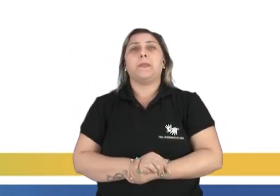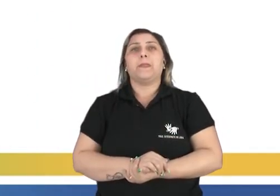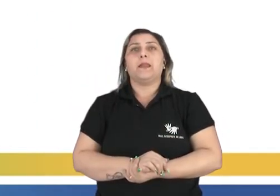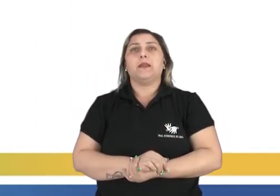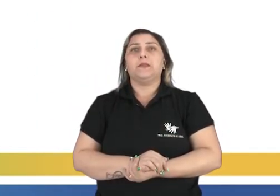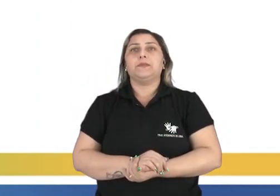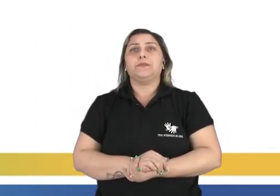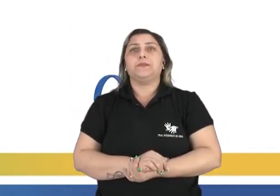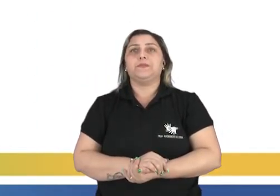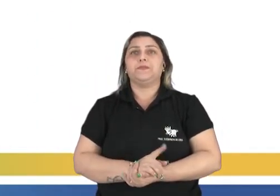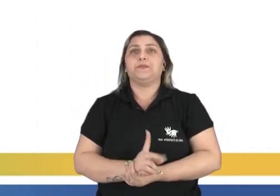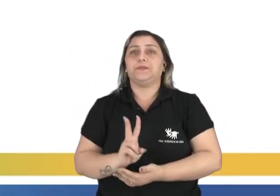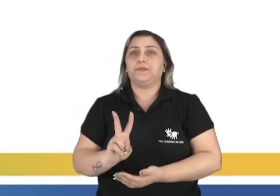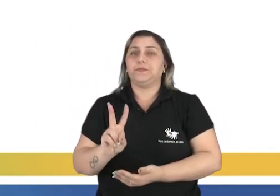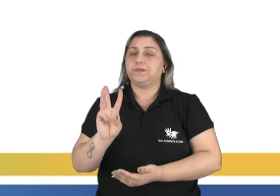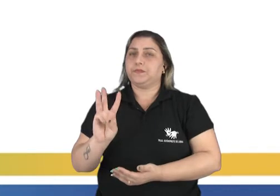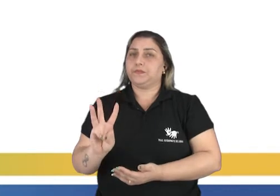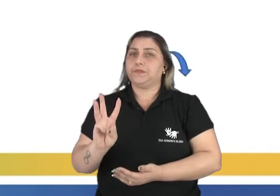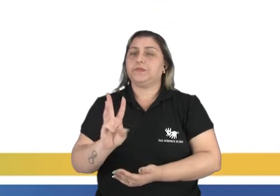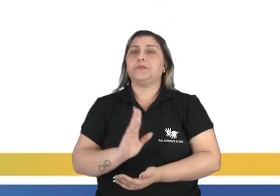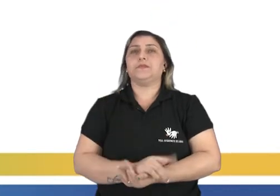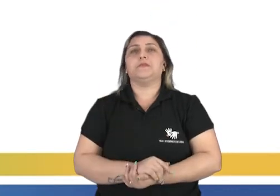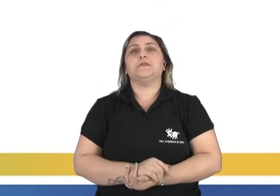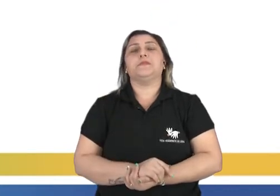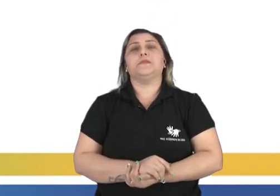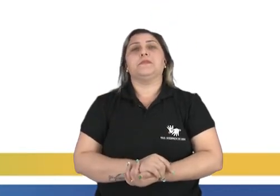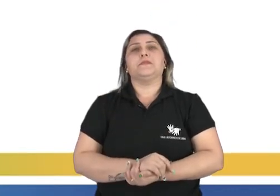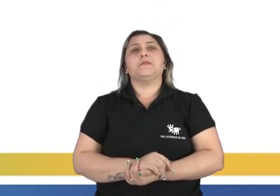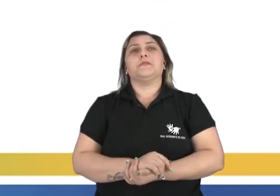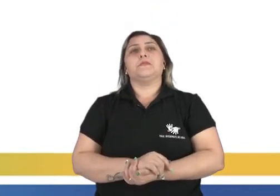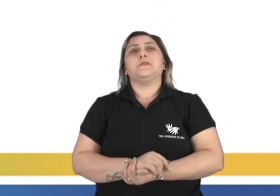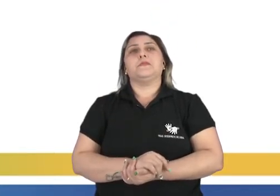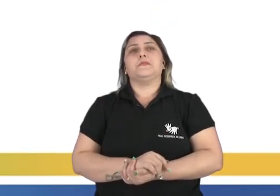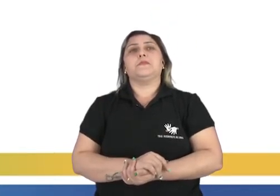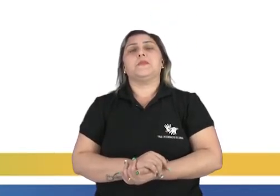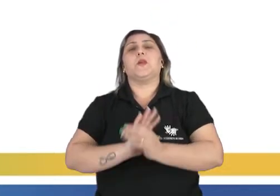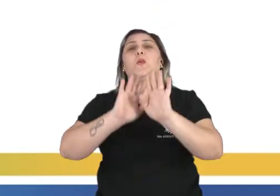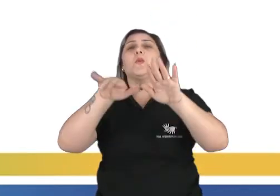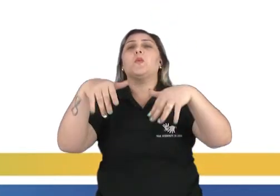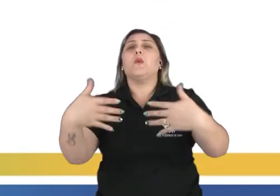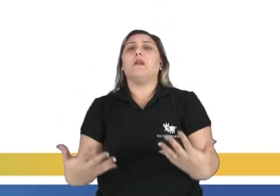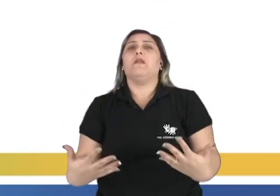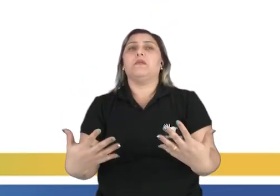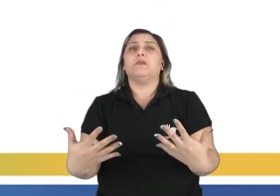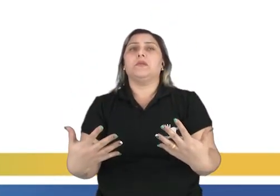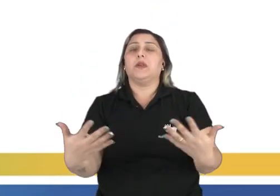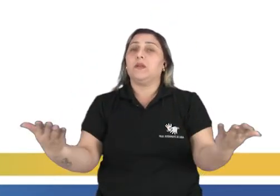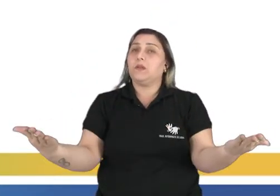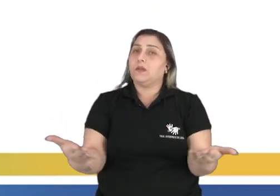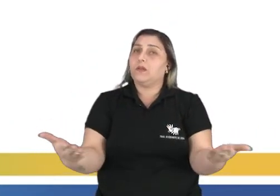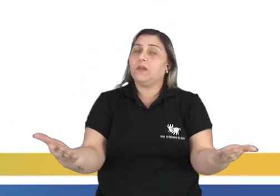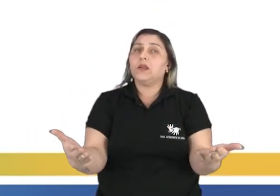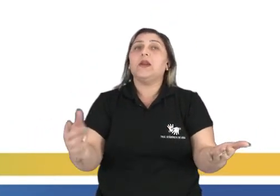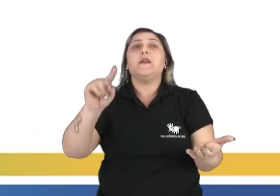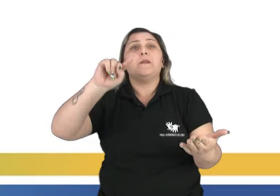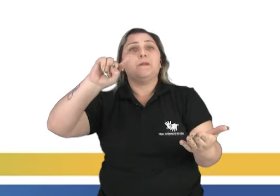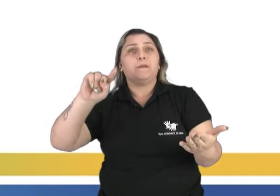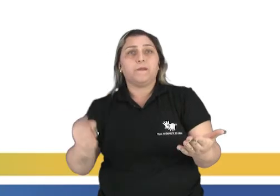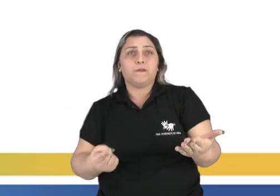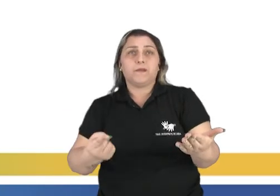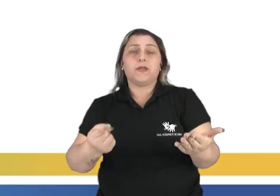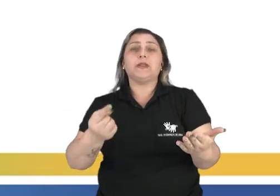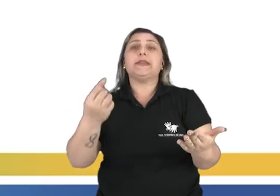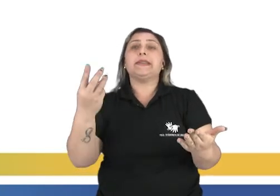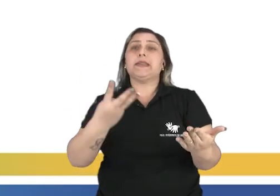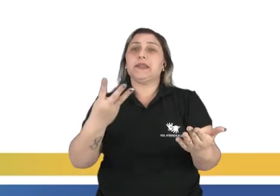pular 1, 2, 3. Pulamos 3 casas, qual o próximo passo? Né? A vírgula